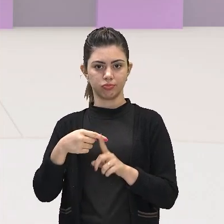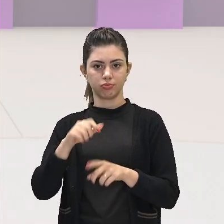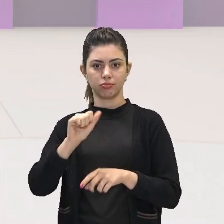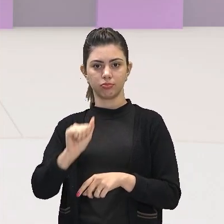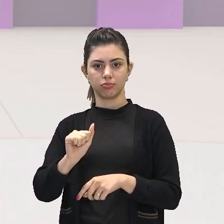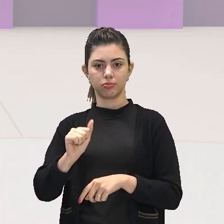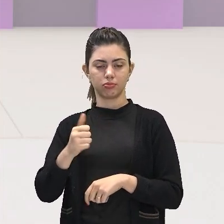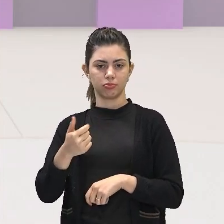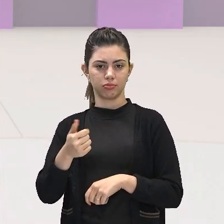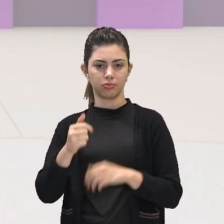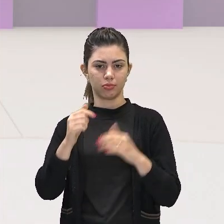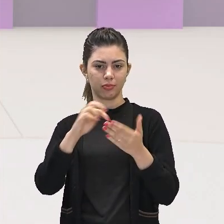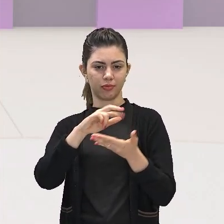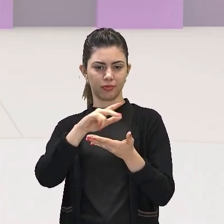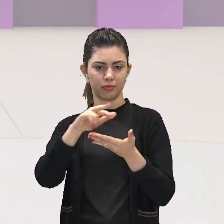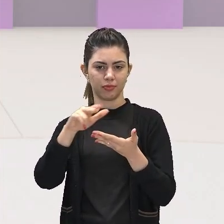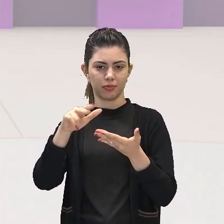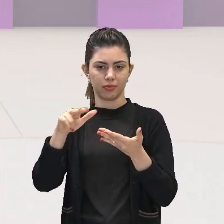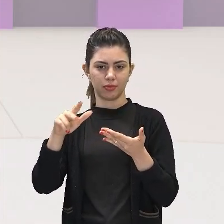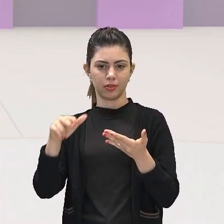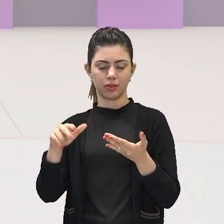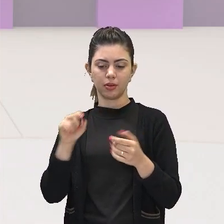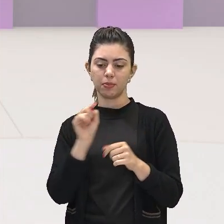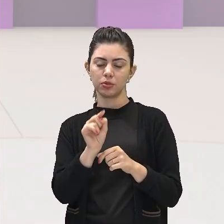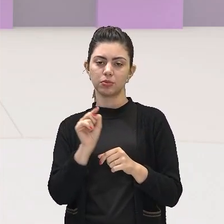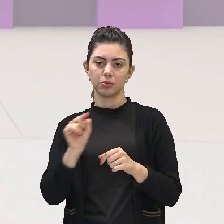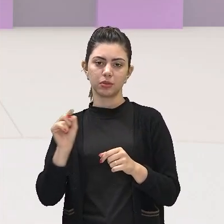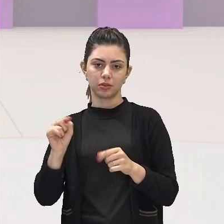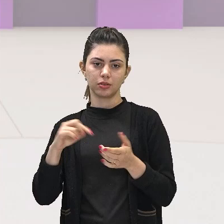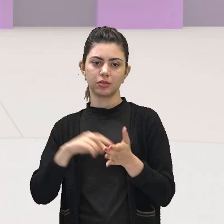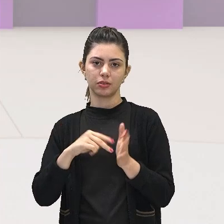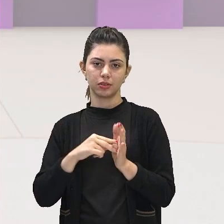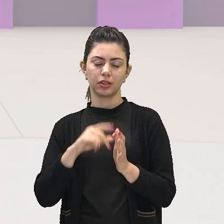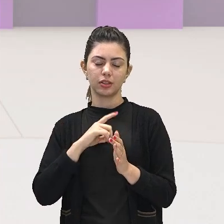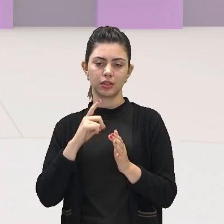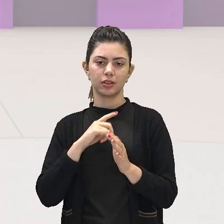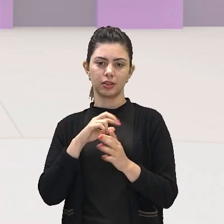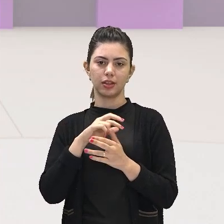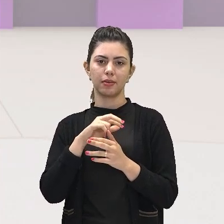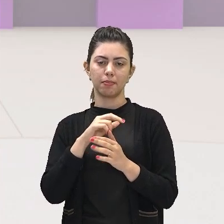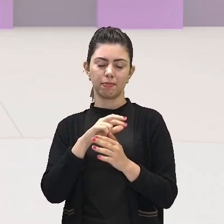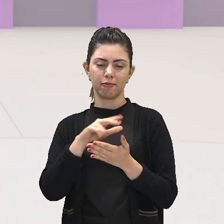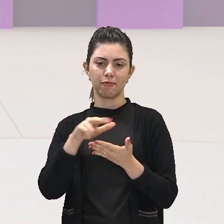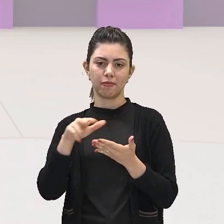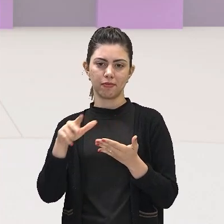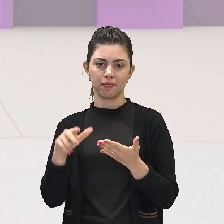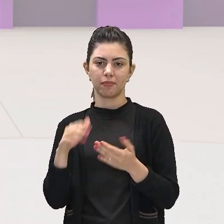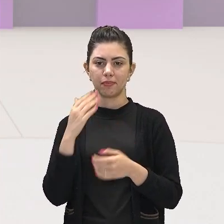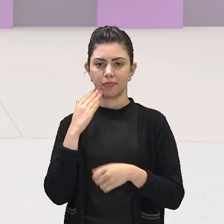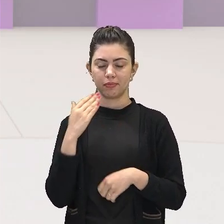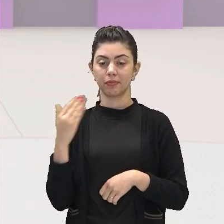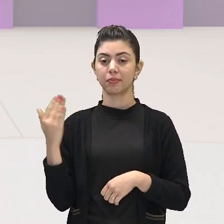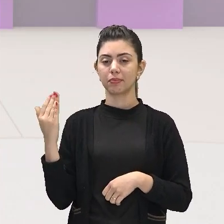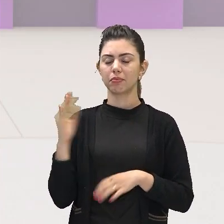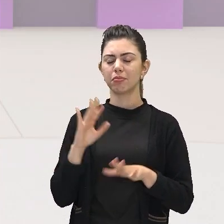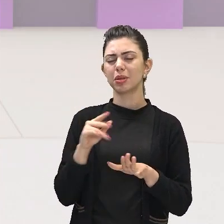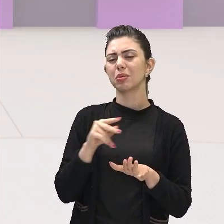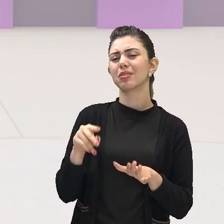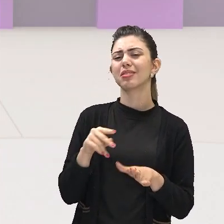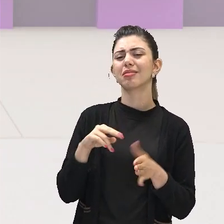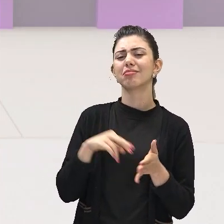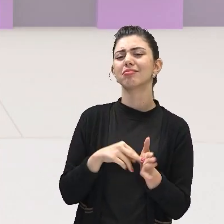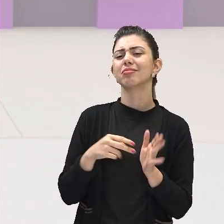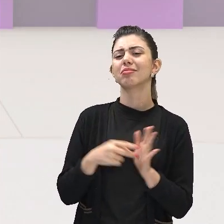mais, né? Aí a gente bota uma reticência para representar que tem mais elementos aí no meio, ok? Mas, professor, o que significa